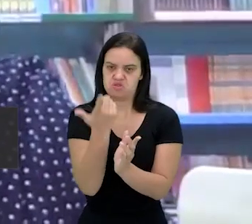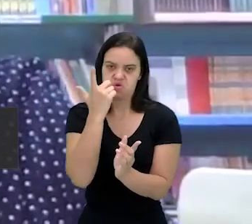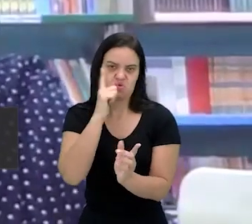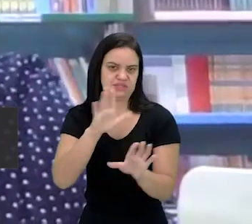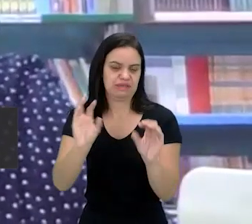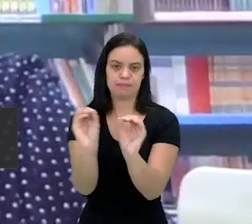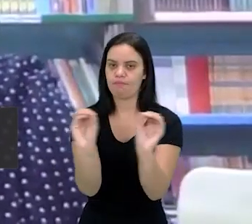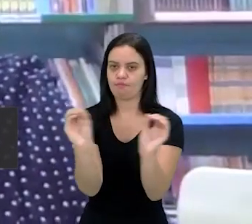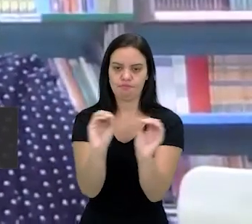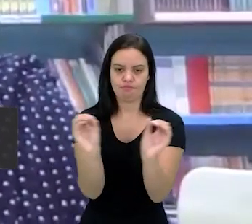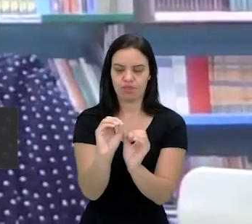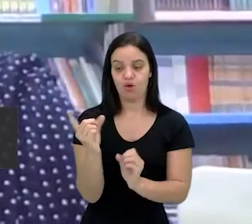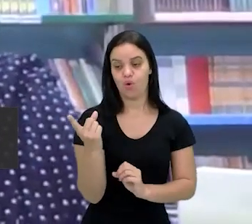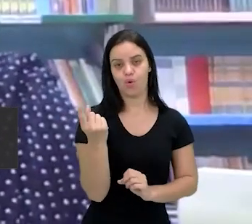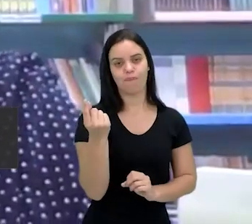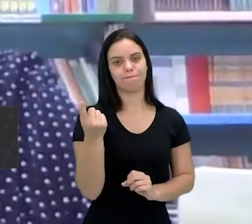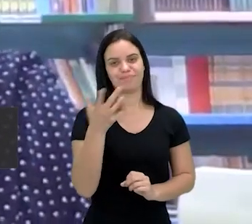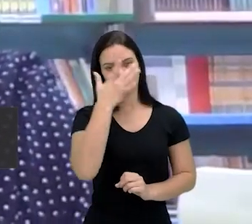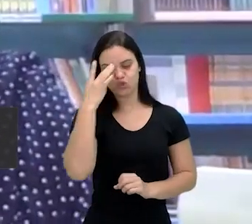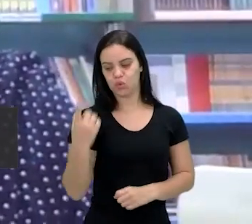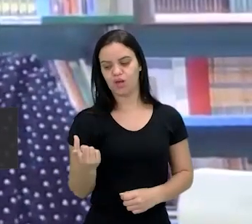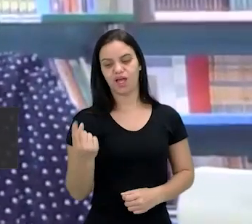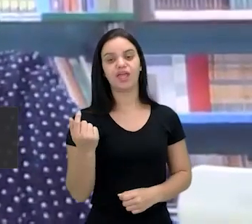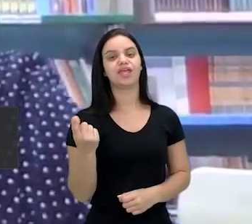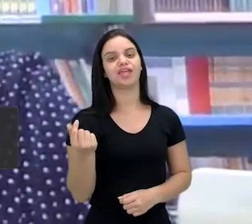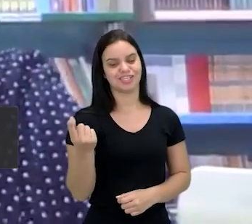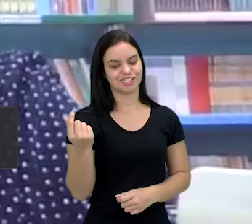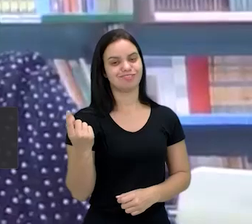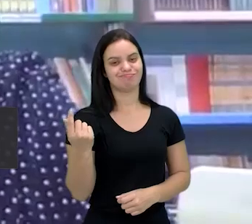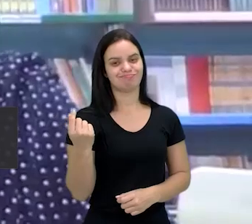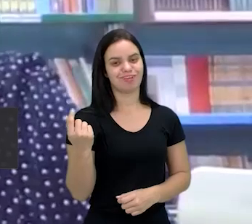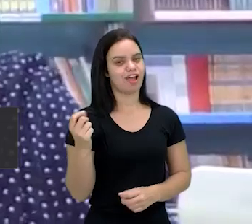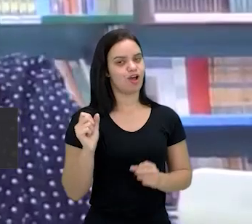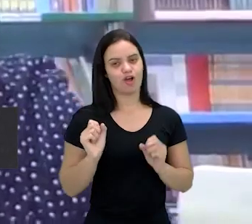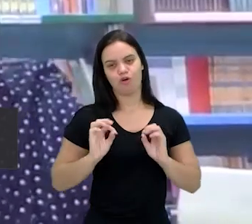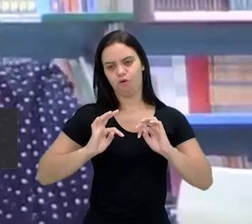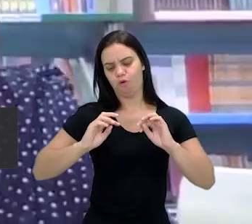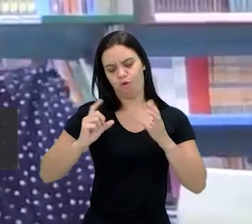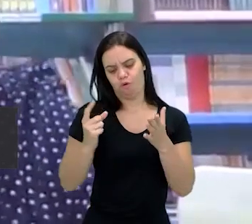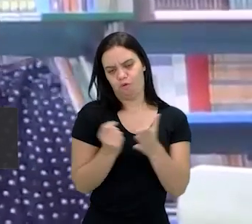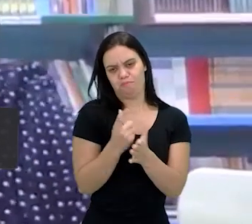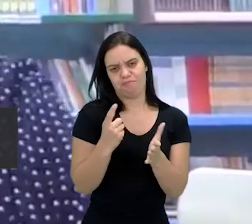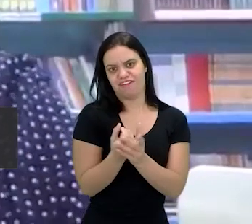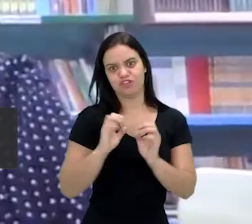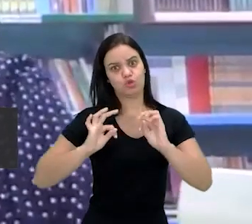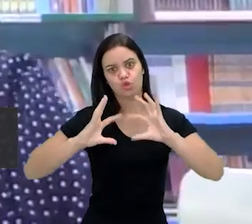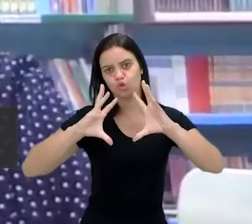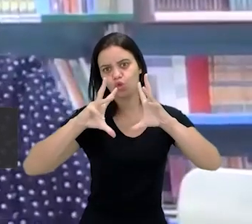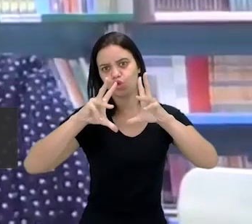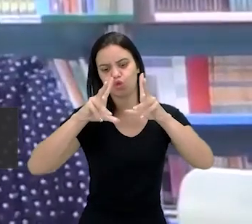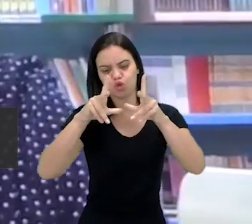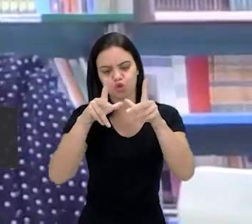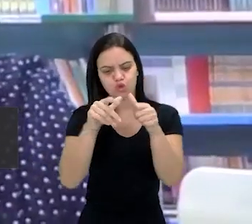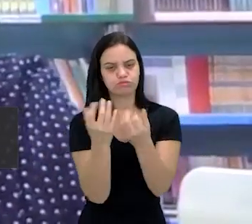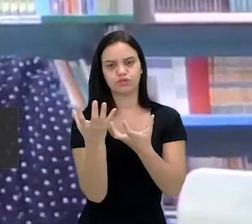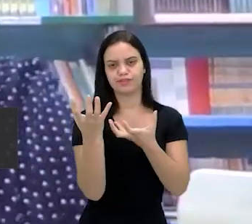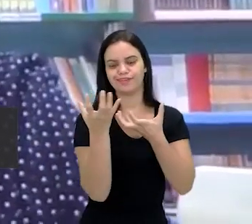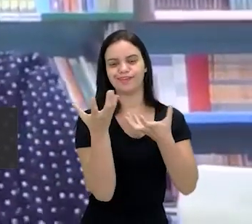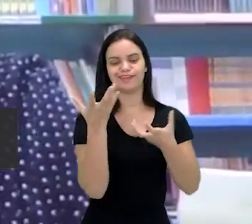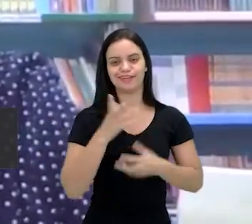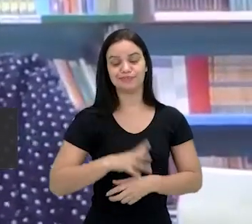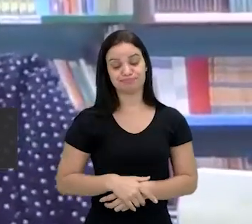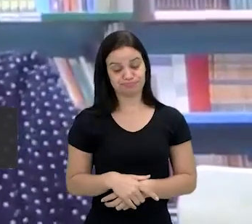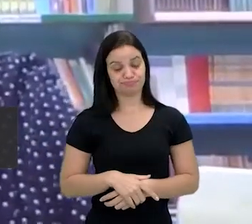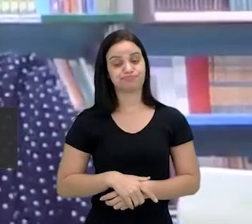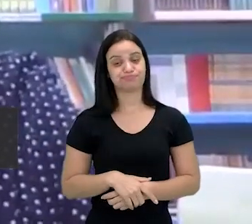Os ricos compravam, né, o que eles queriam, como ela comprou o homem da